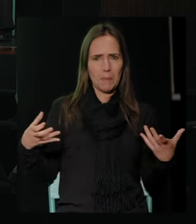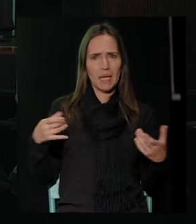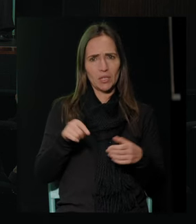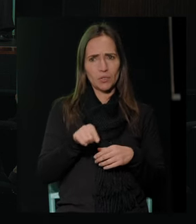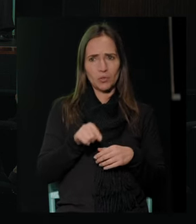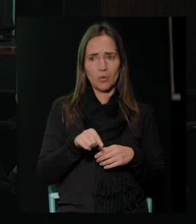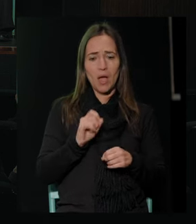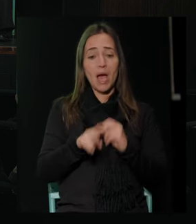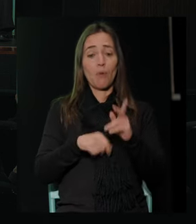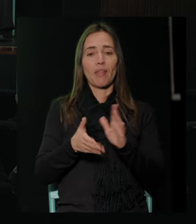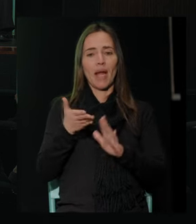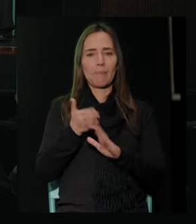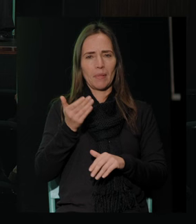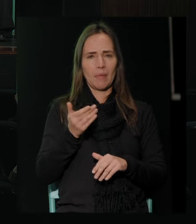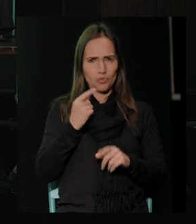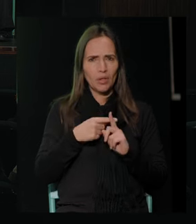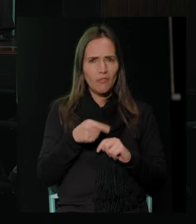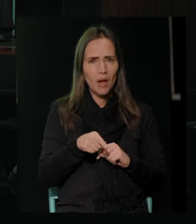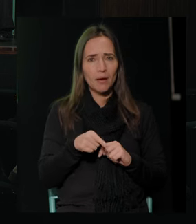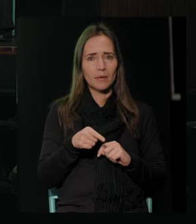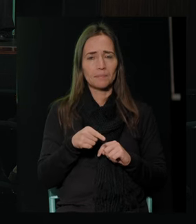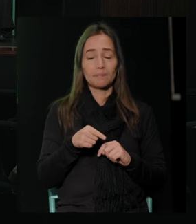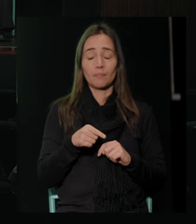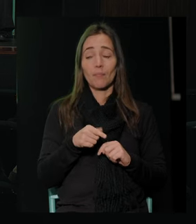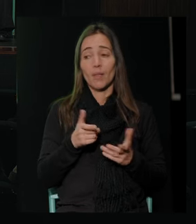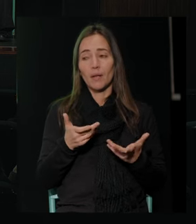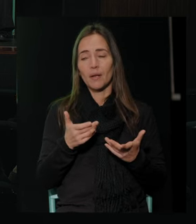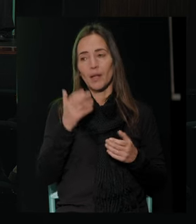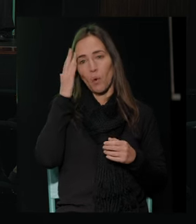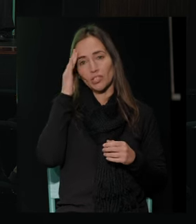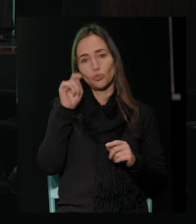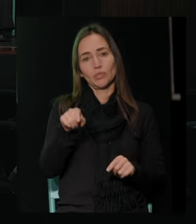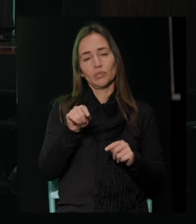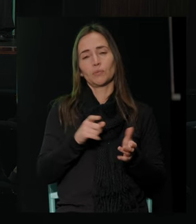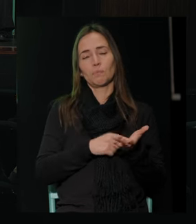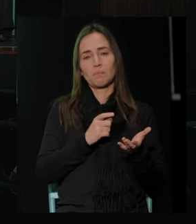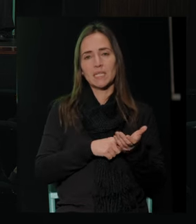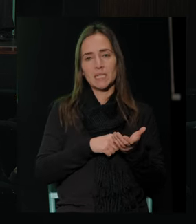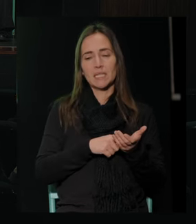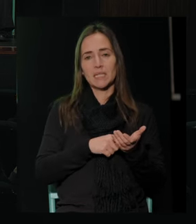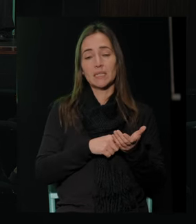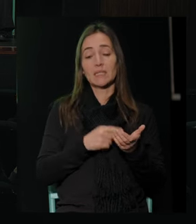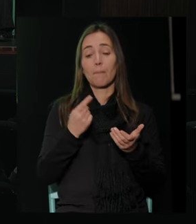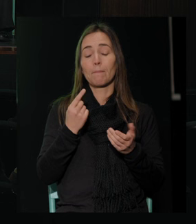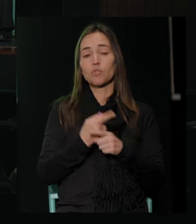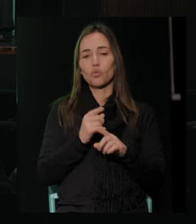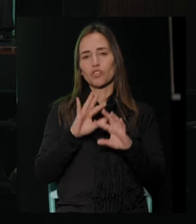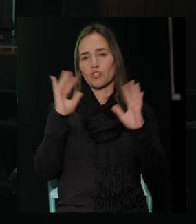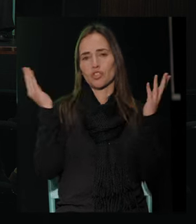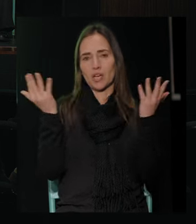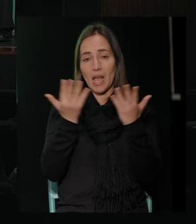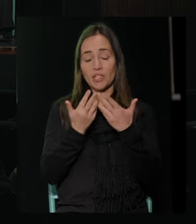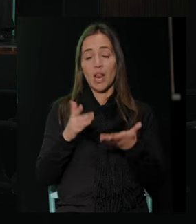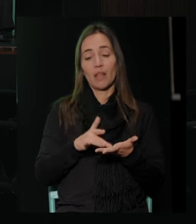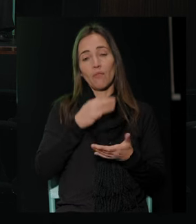Precisamente. Que as coleções... Pronto, então eu acho que é por aí que é preciso ir, mas depois as coisas macro, portanto, e aí que e se leste o